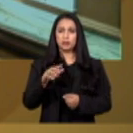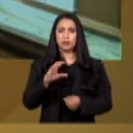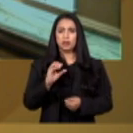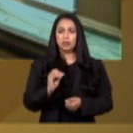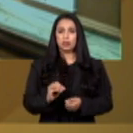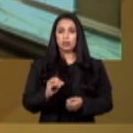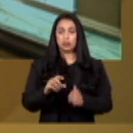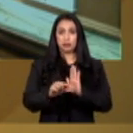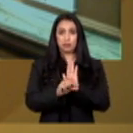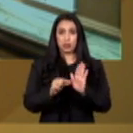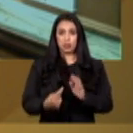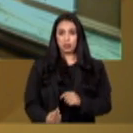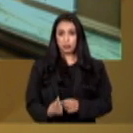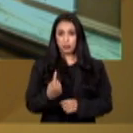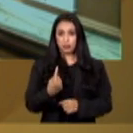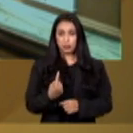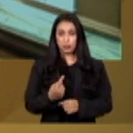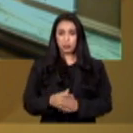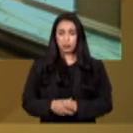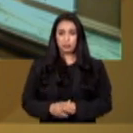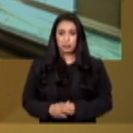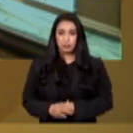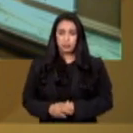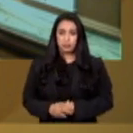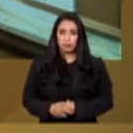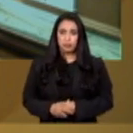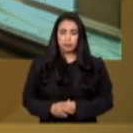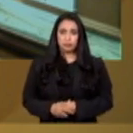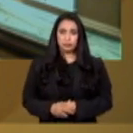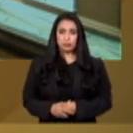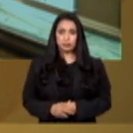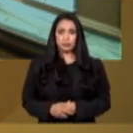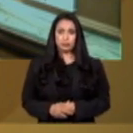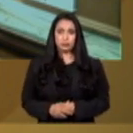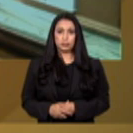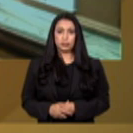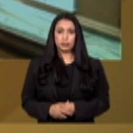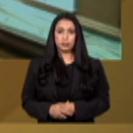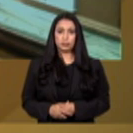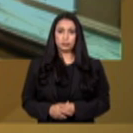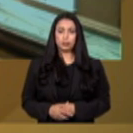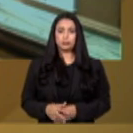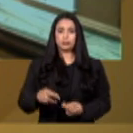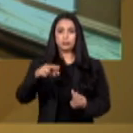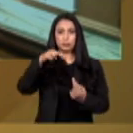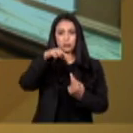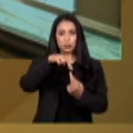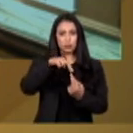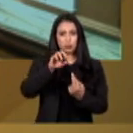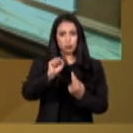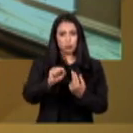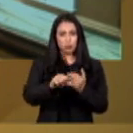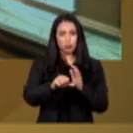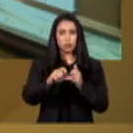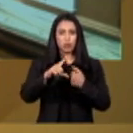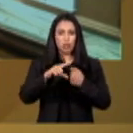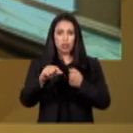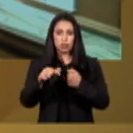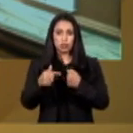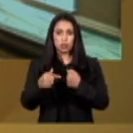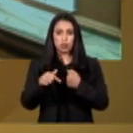parágrafo 1 a vó também estou mal meio morto nunes duarte